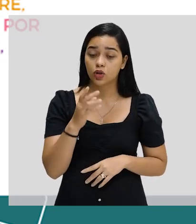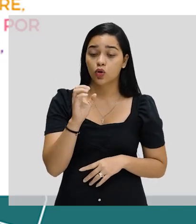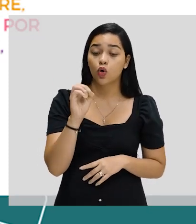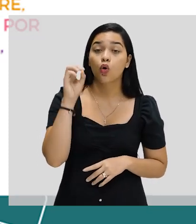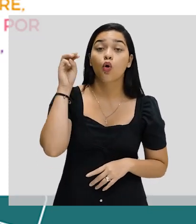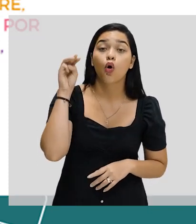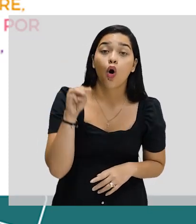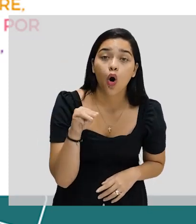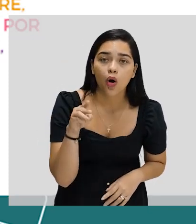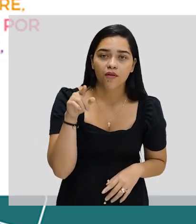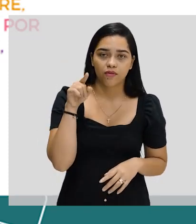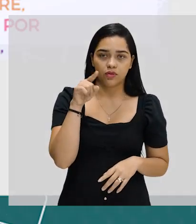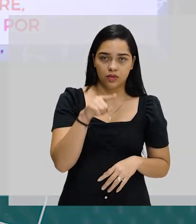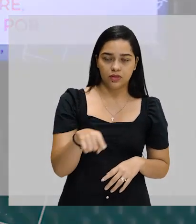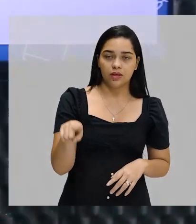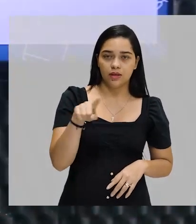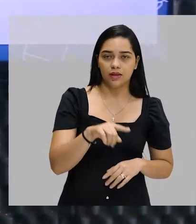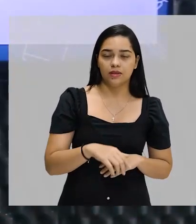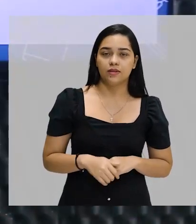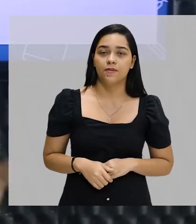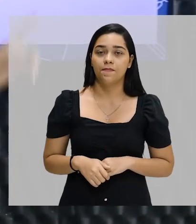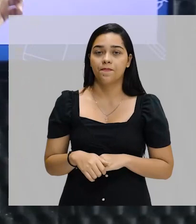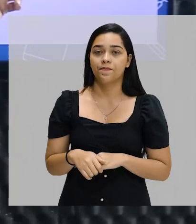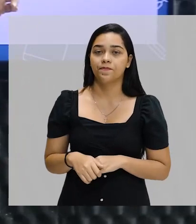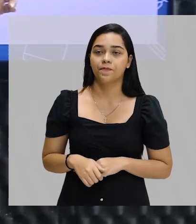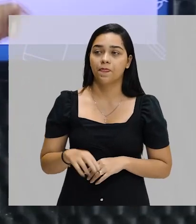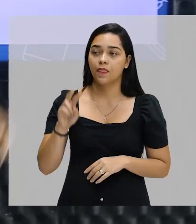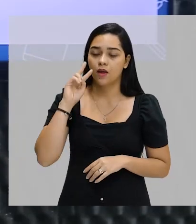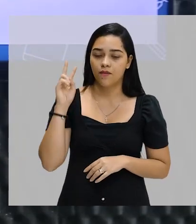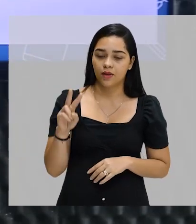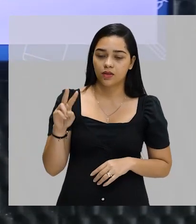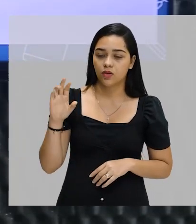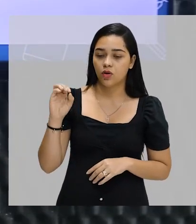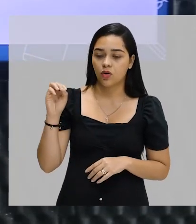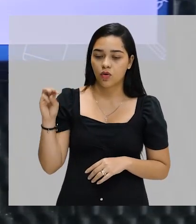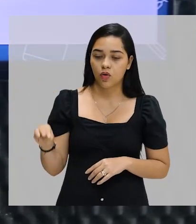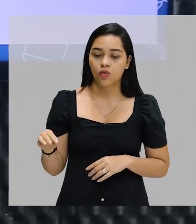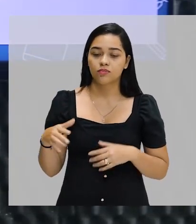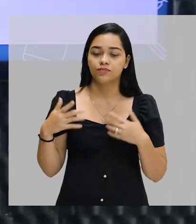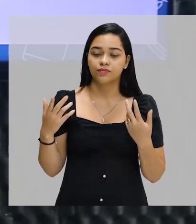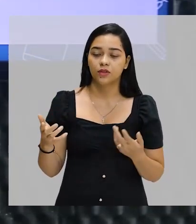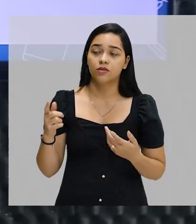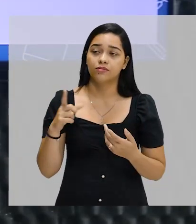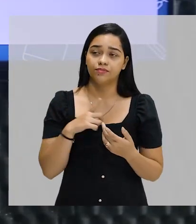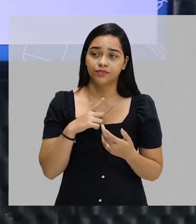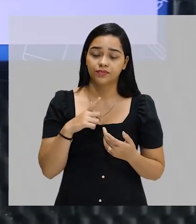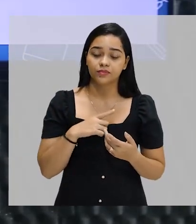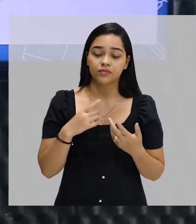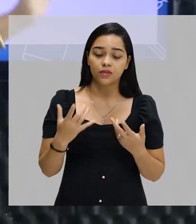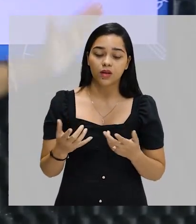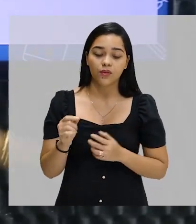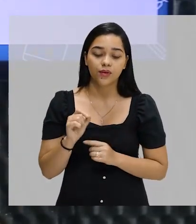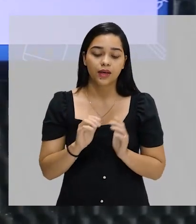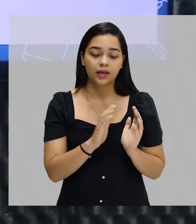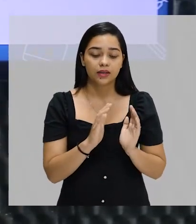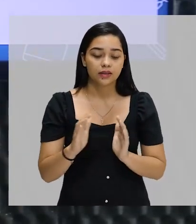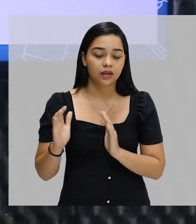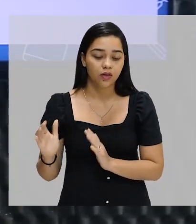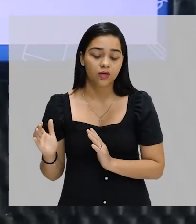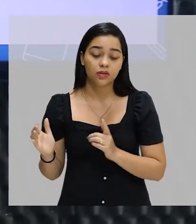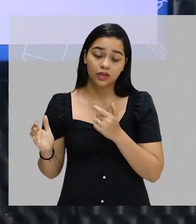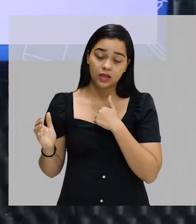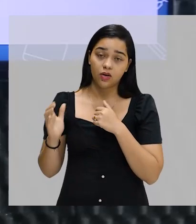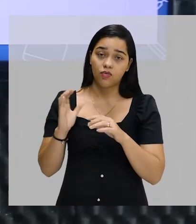com vocês. Olha a preposição aí, tá vendo aqui no quadro? Com. Então, aqui elas estão na ordem que